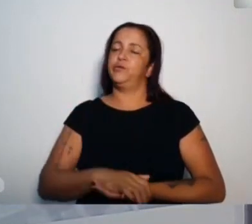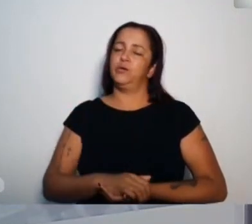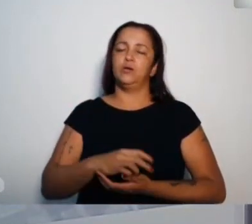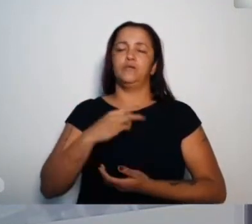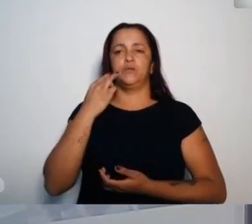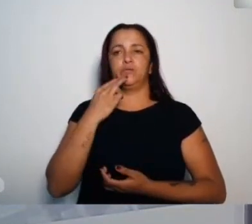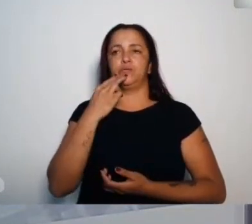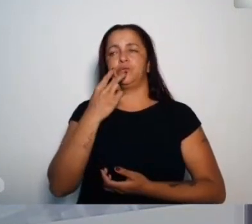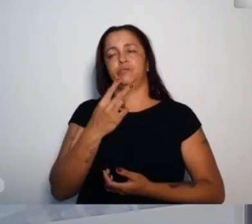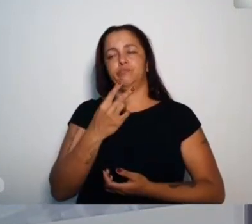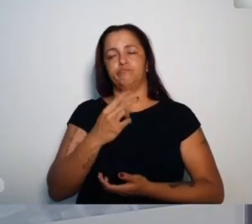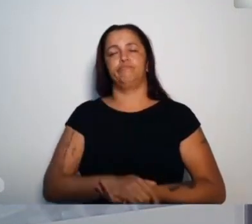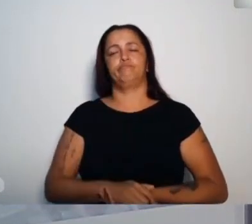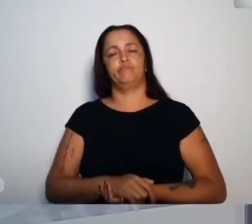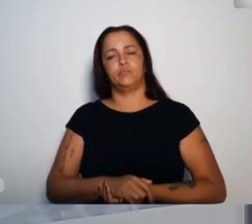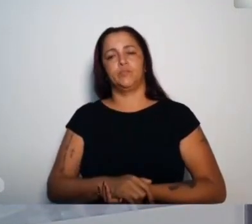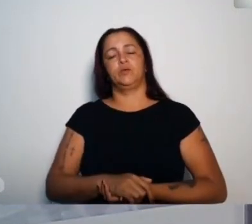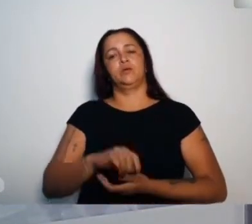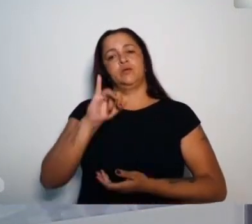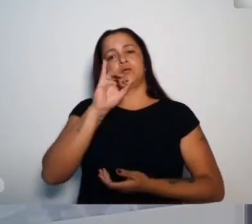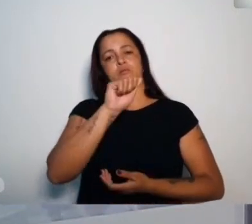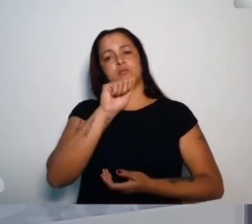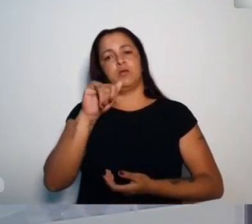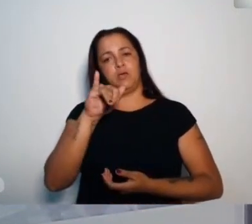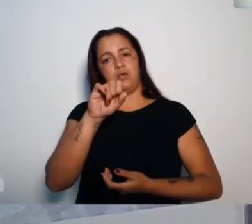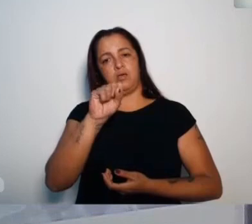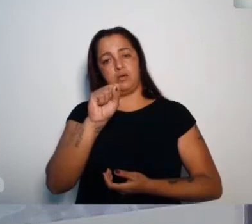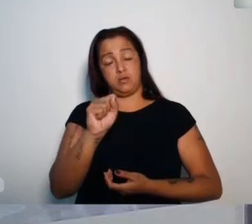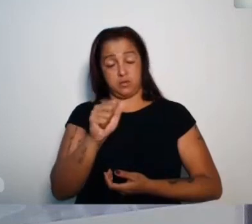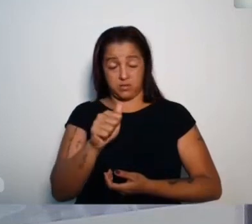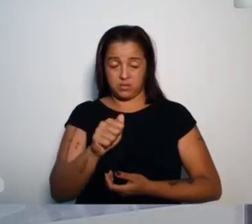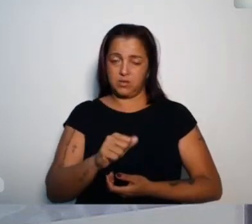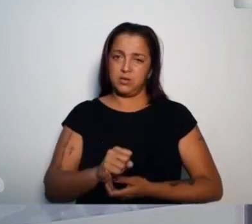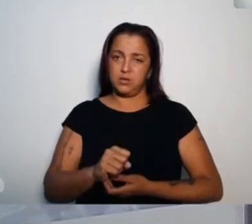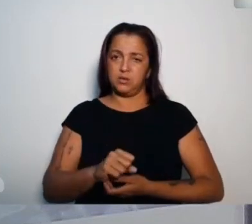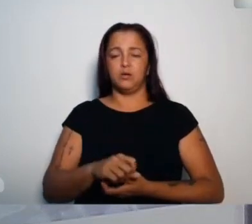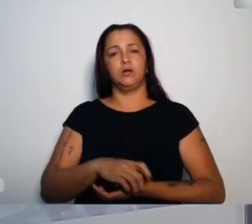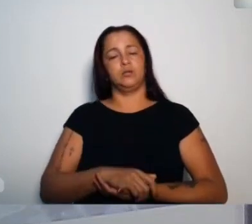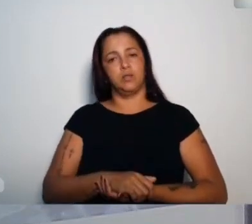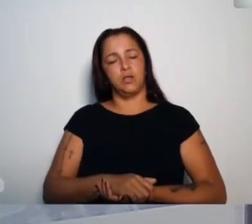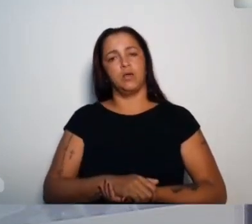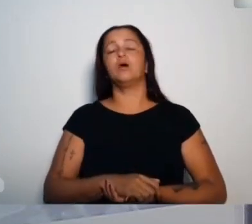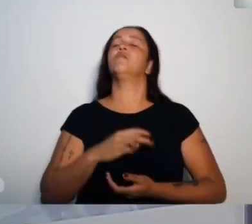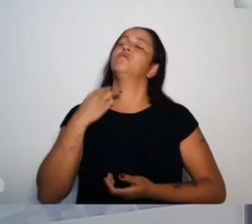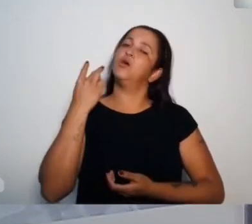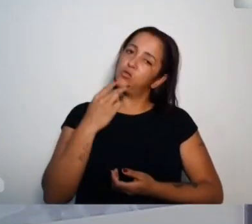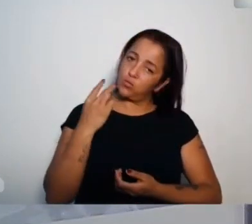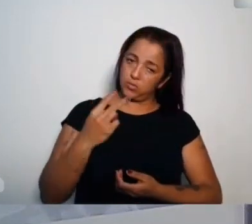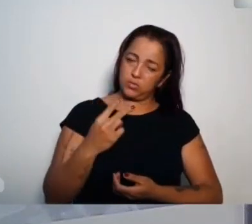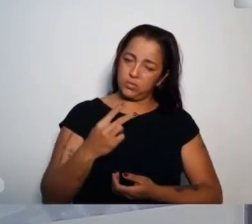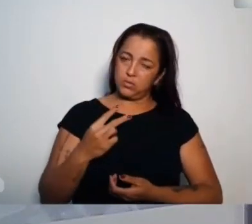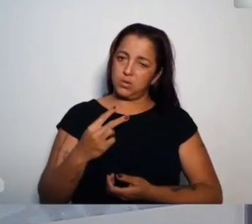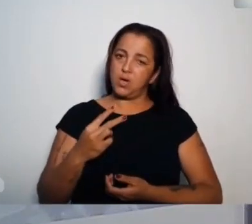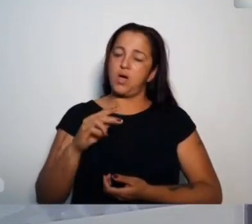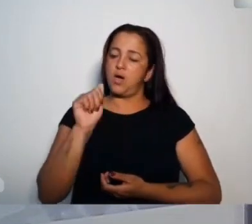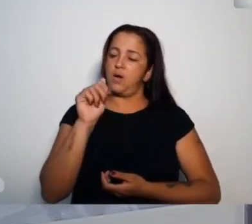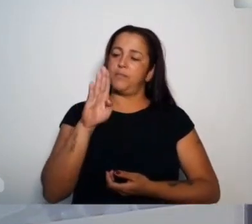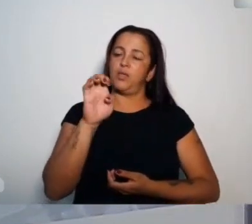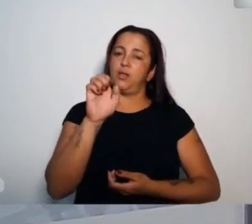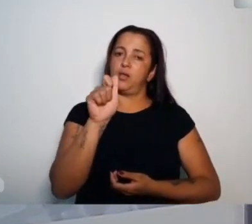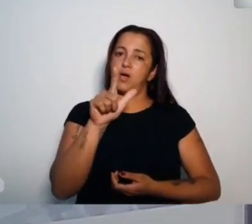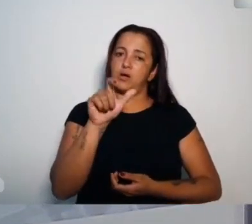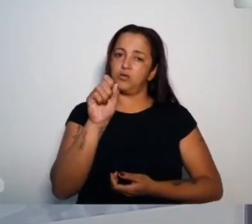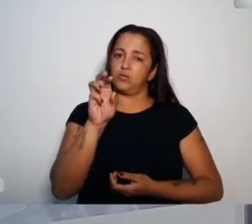projeto, vereador Isaías Colino. São favoráveis ao projeto, vereador Abelardo.